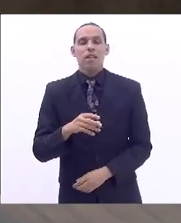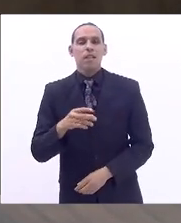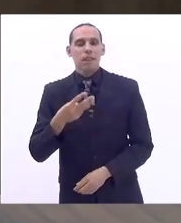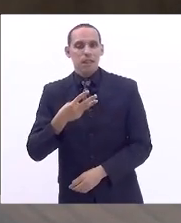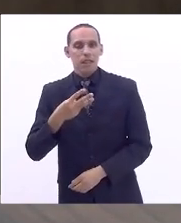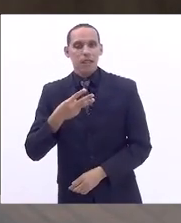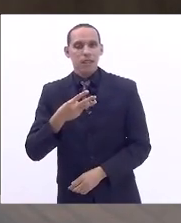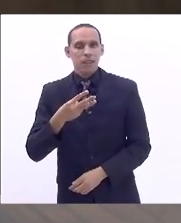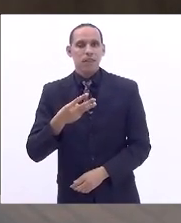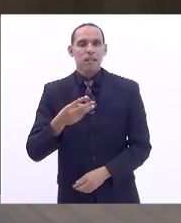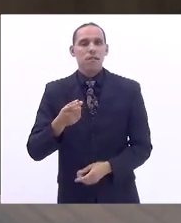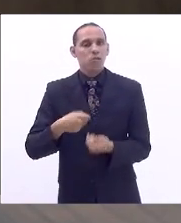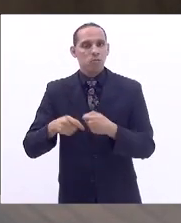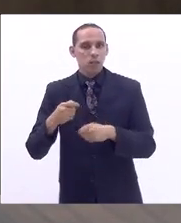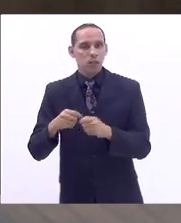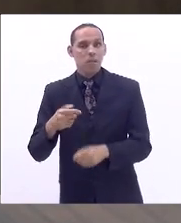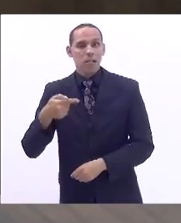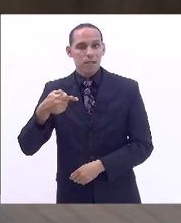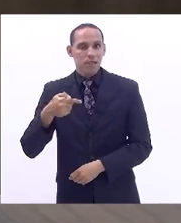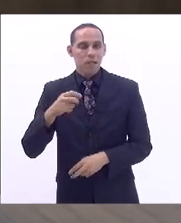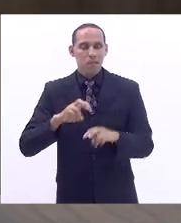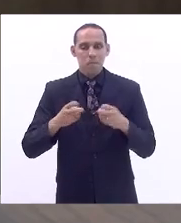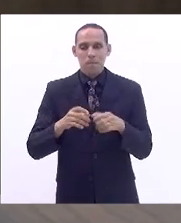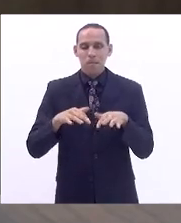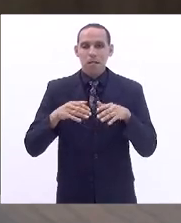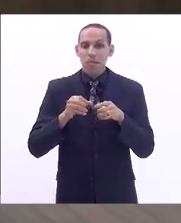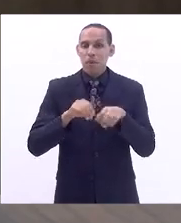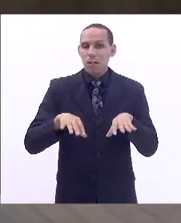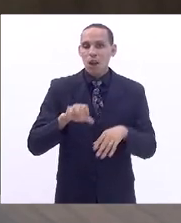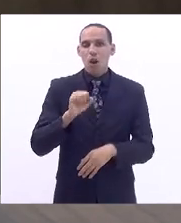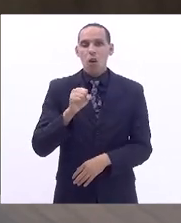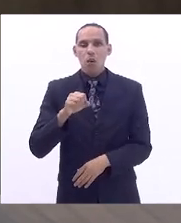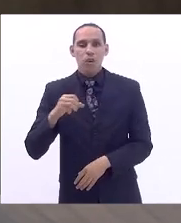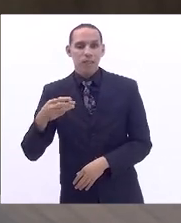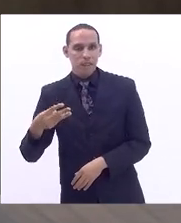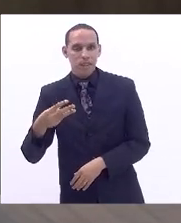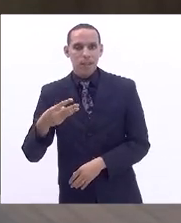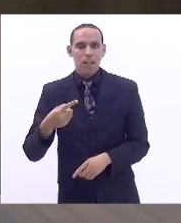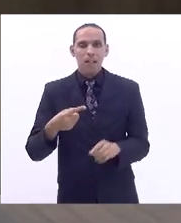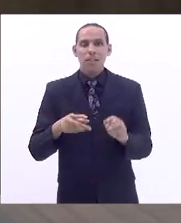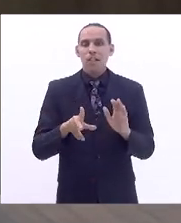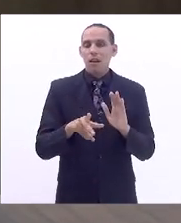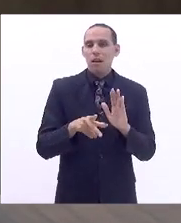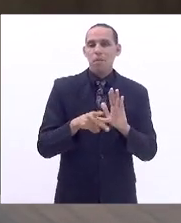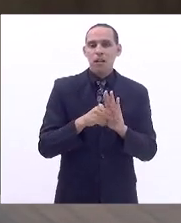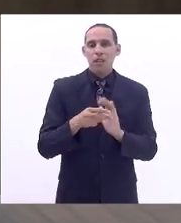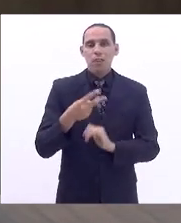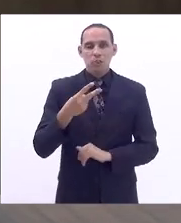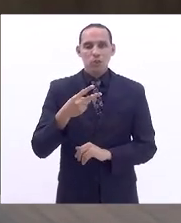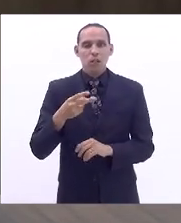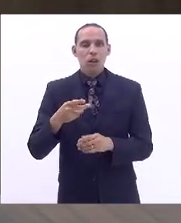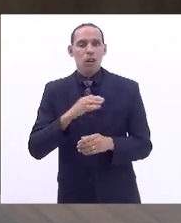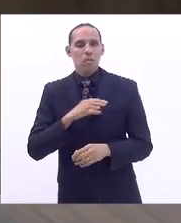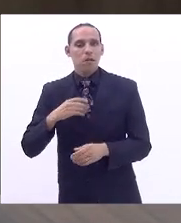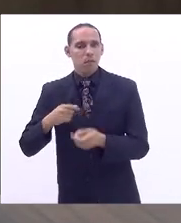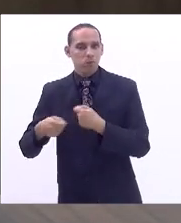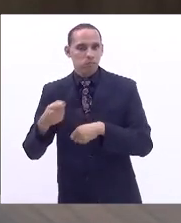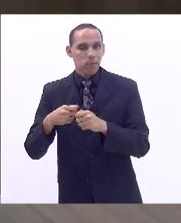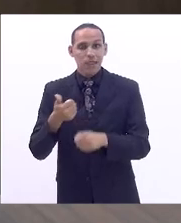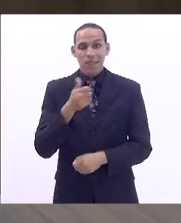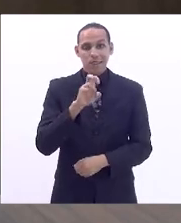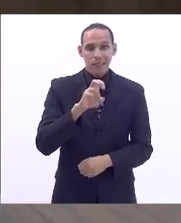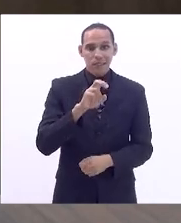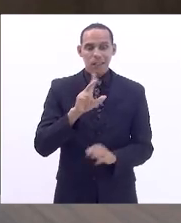sete de plenário prejudicadas as emendas 8:03 pela Emenda dois da comissão de Economia 15 pela Emenda